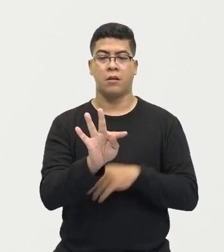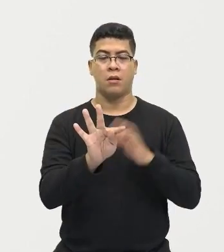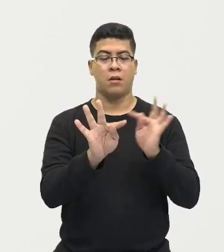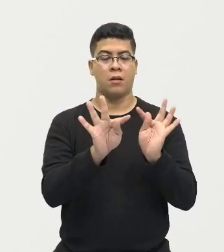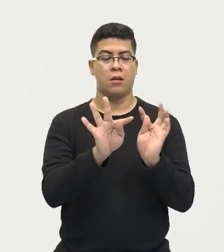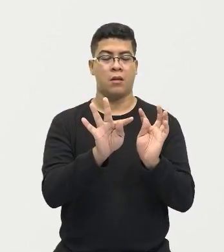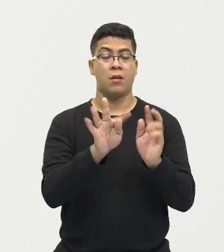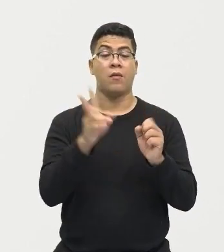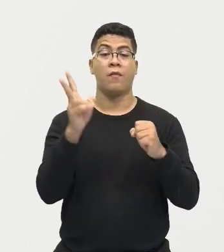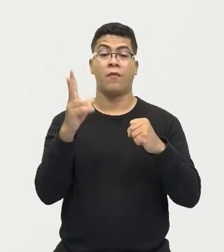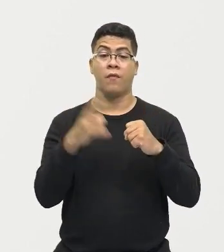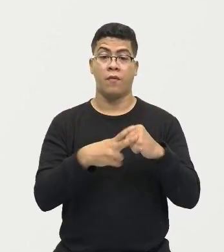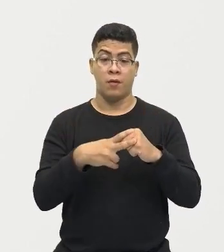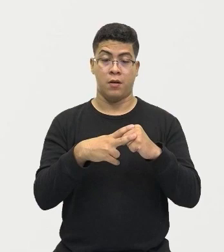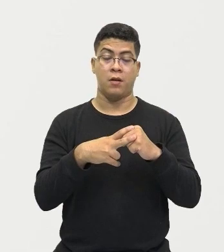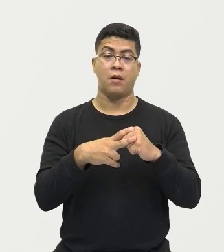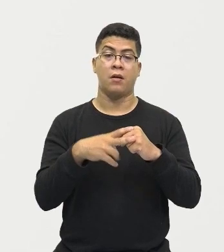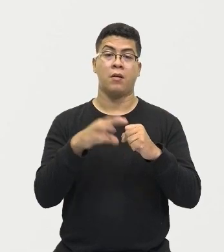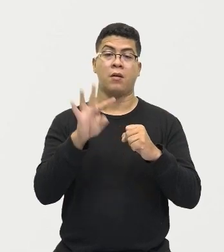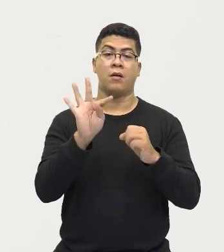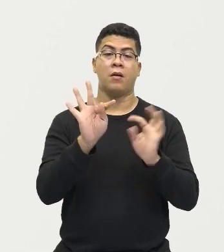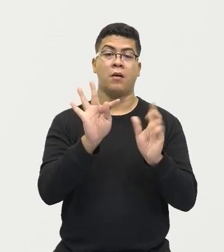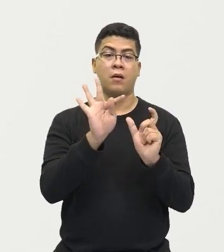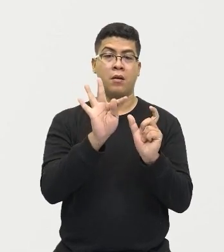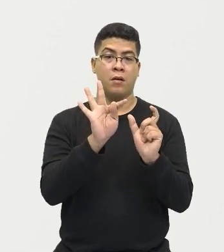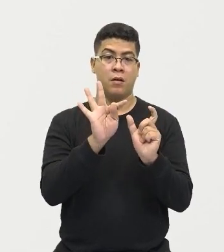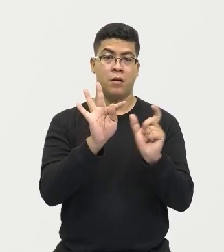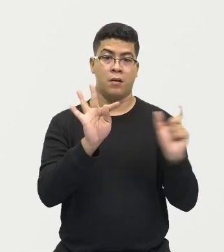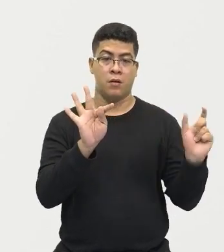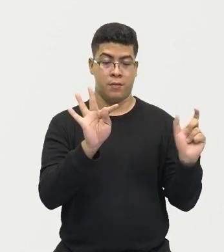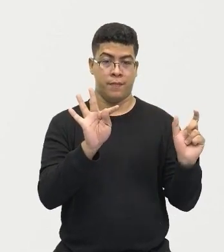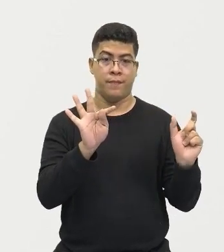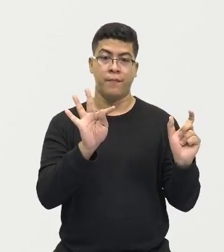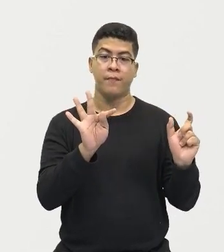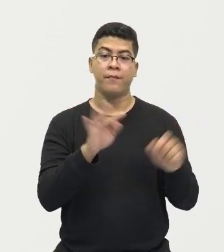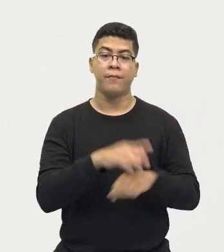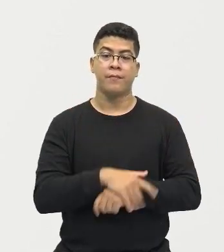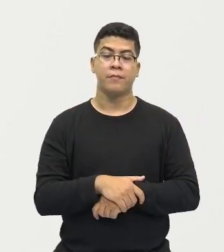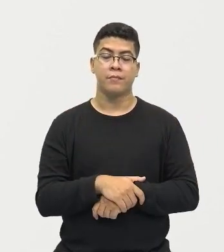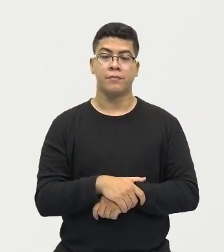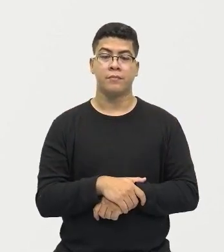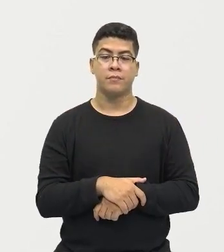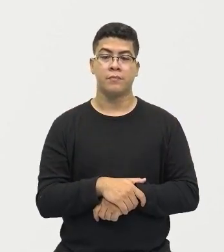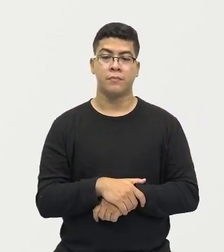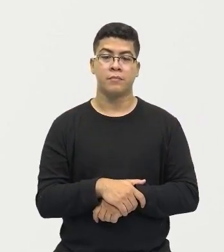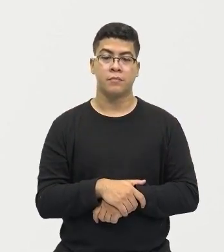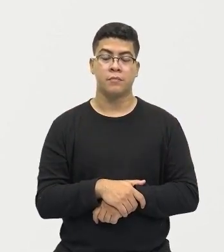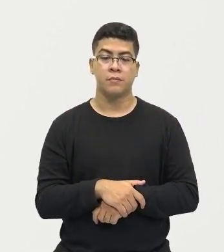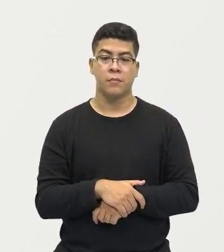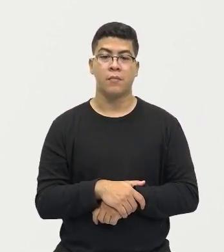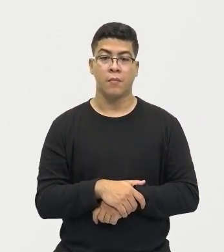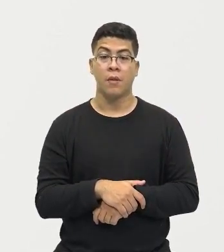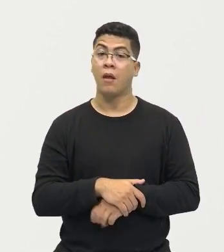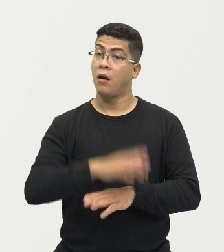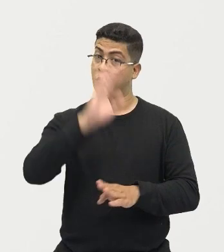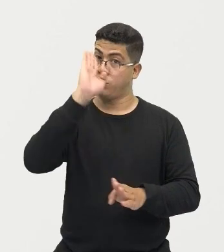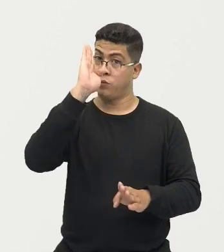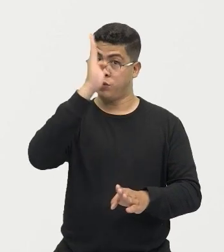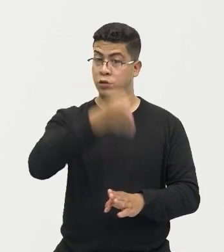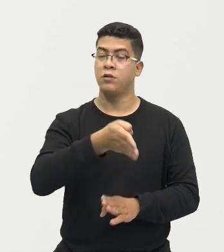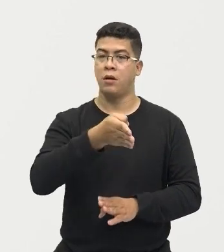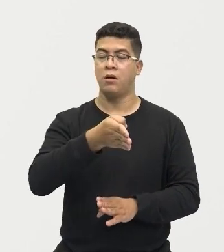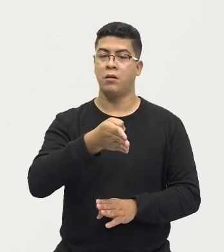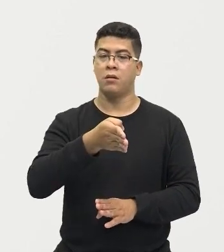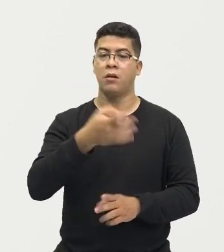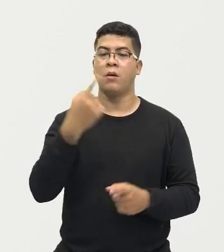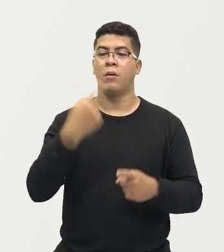aqui? Não. Então ele transita diretamente para esse complemento dele aqui, é um verbo transitivo direto. O fogo aqui